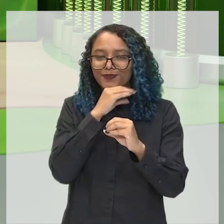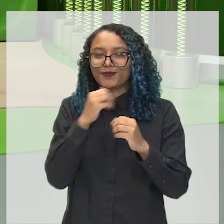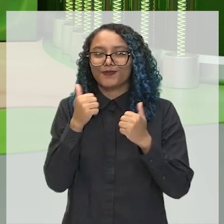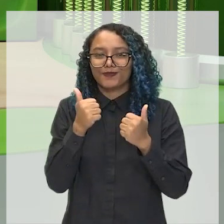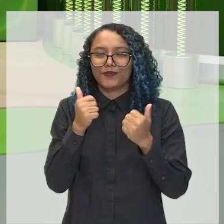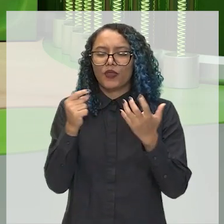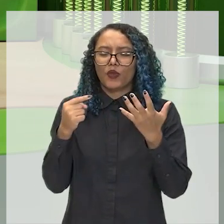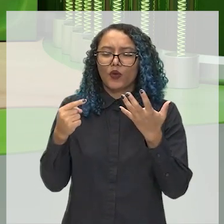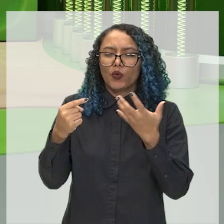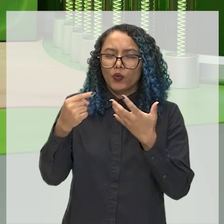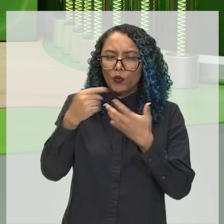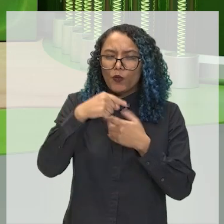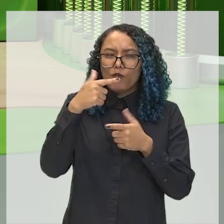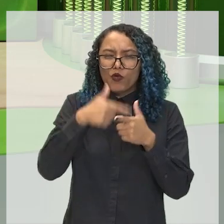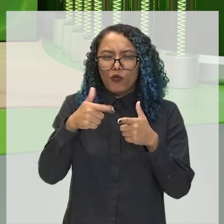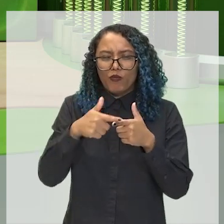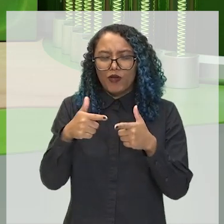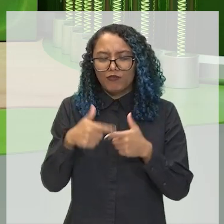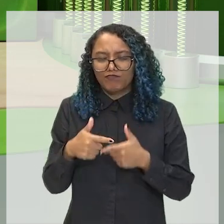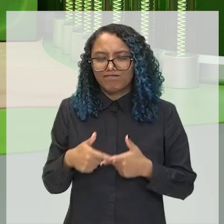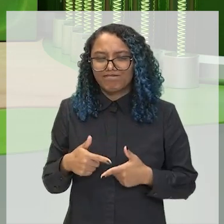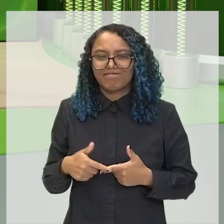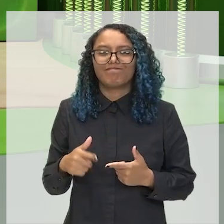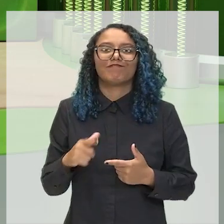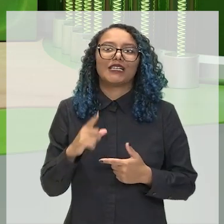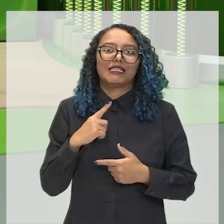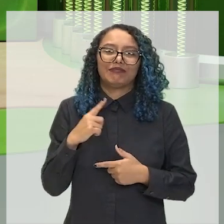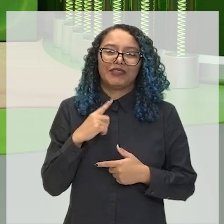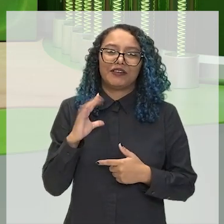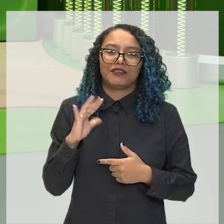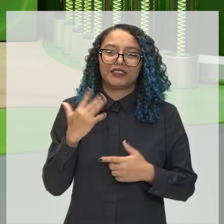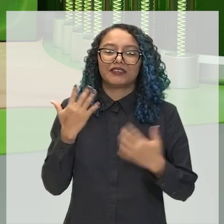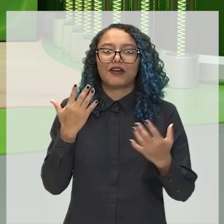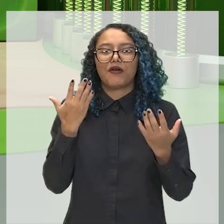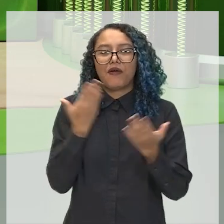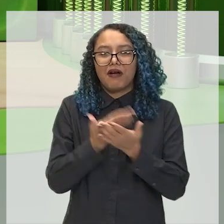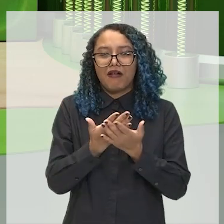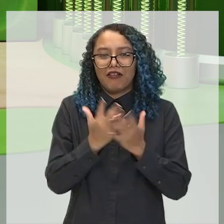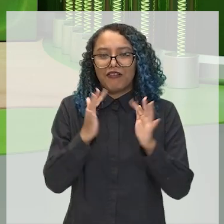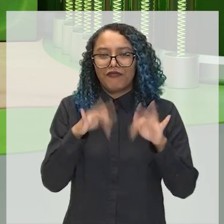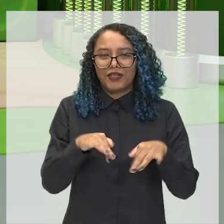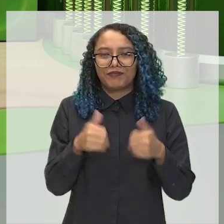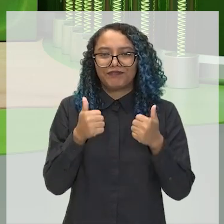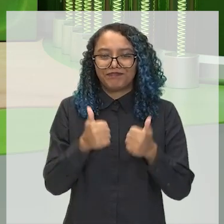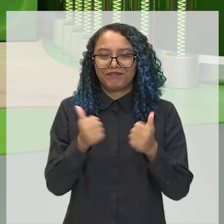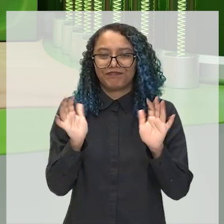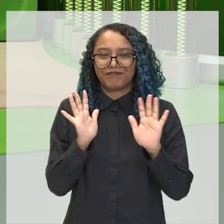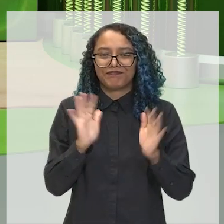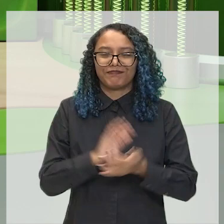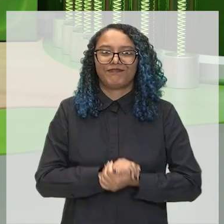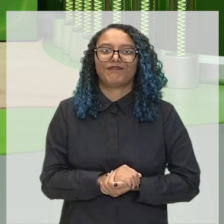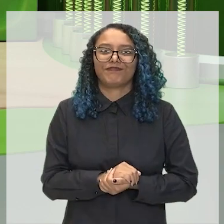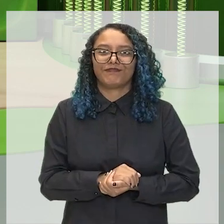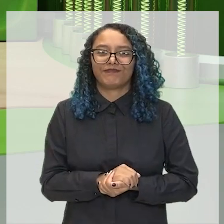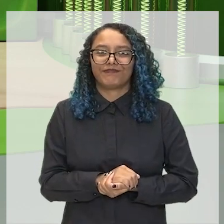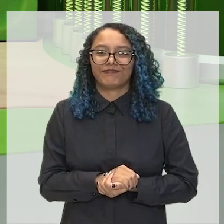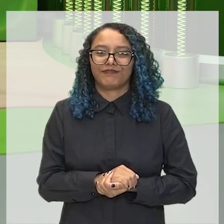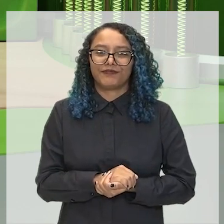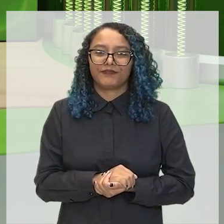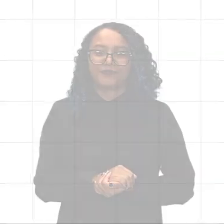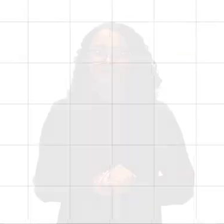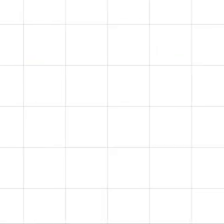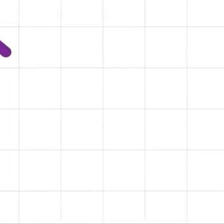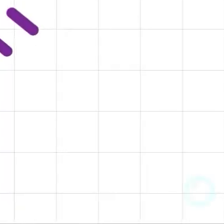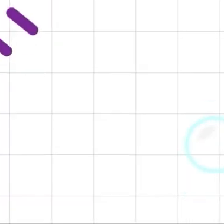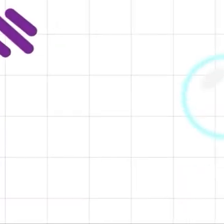Tá? Então, todos esses problemas ocorrem, tá? Então, essa foi a nossa aula de hoje, tá? Até mais.